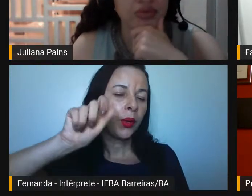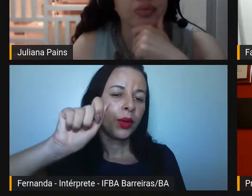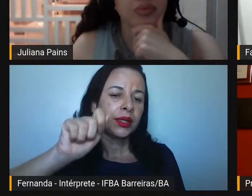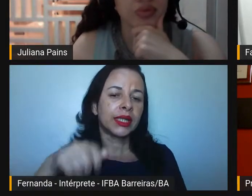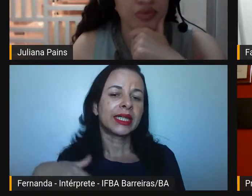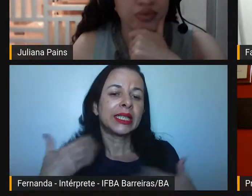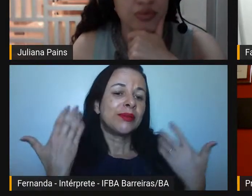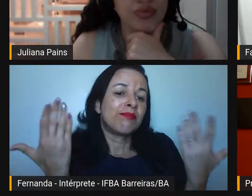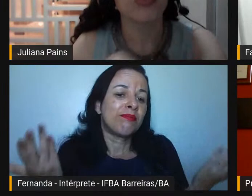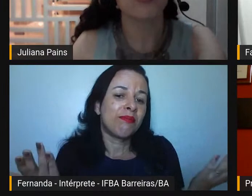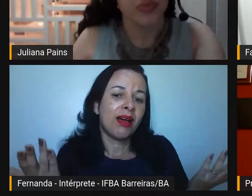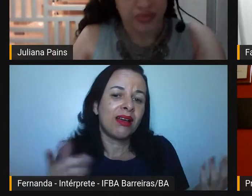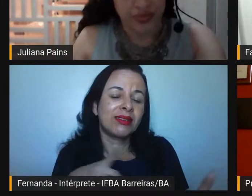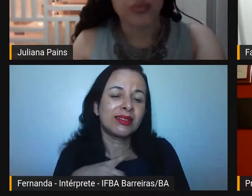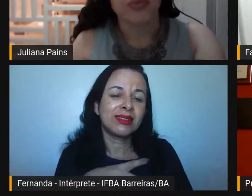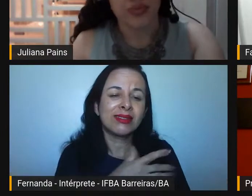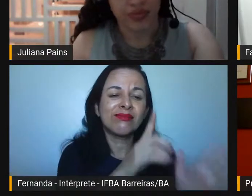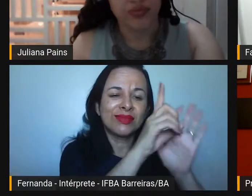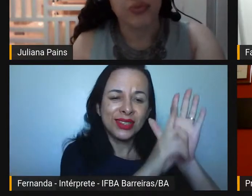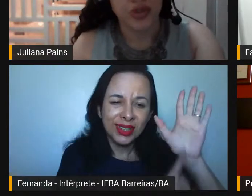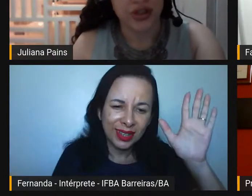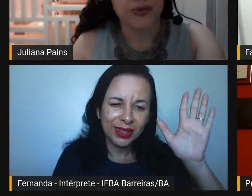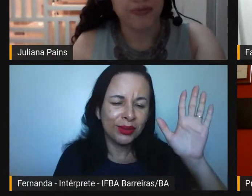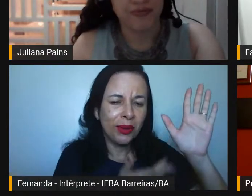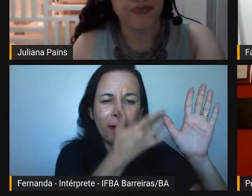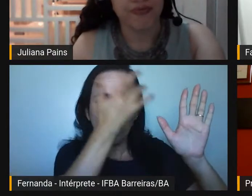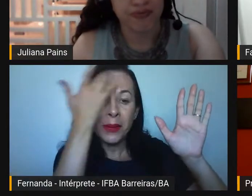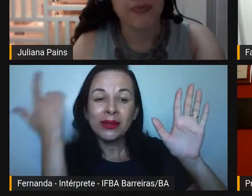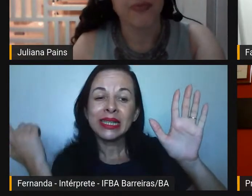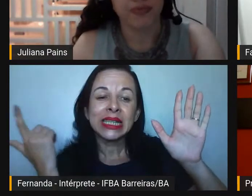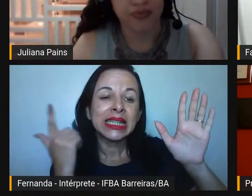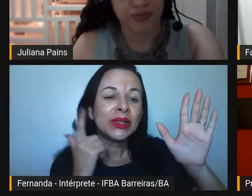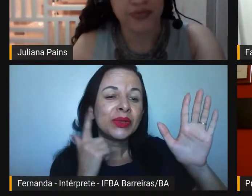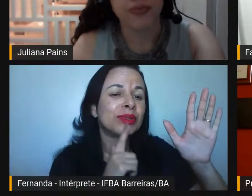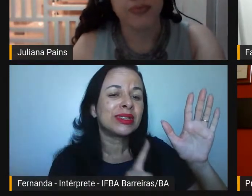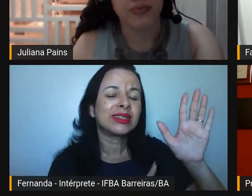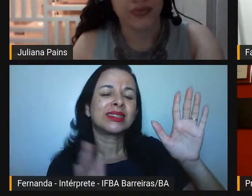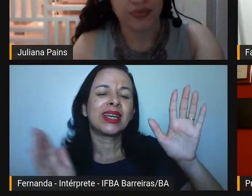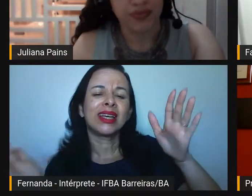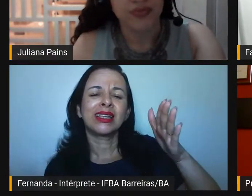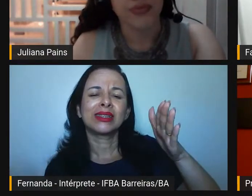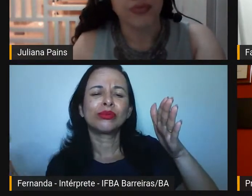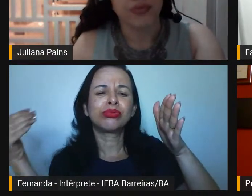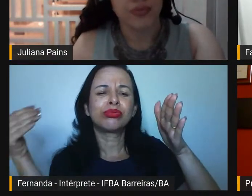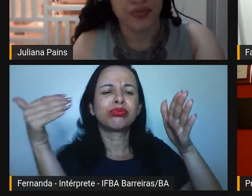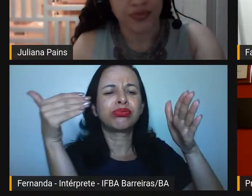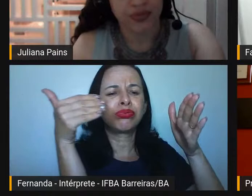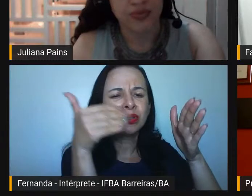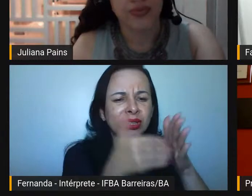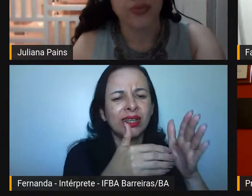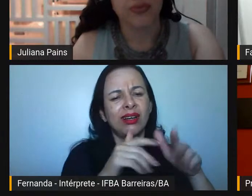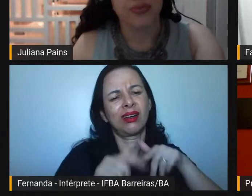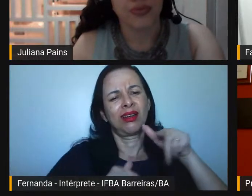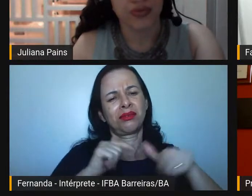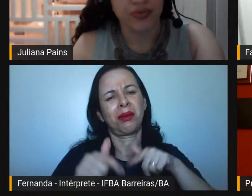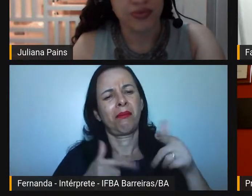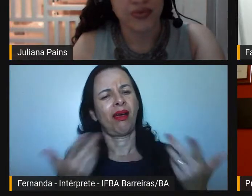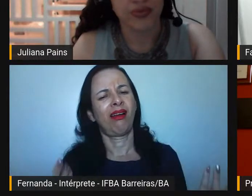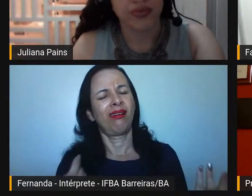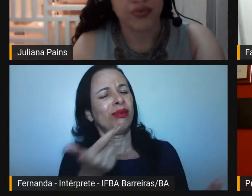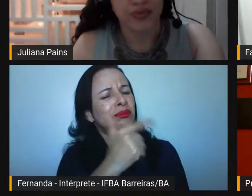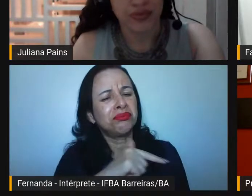direito mas se a pessoa não consegue chegar até o trabalho se a cidade consigo continua sendo esburacadas se a pessoa não consegue ter